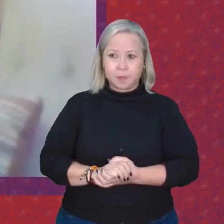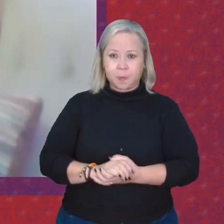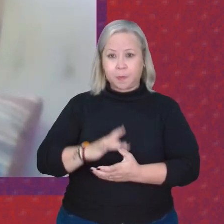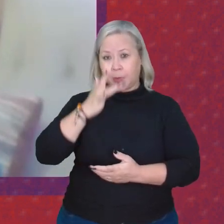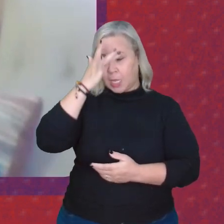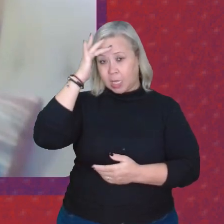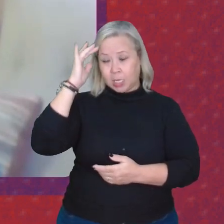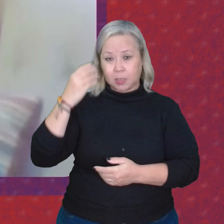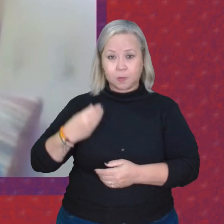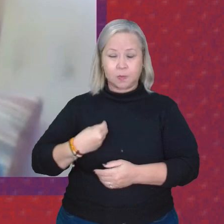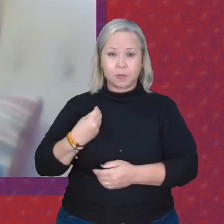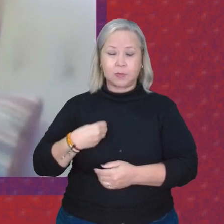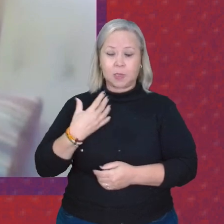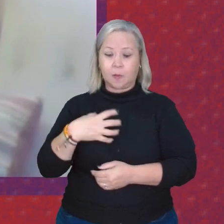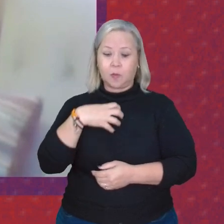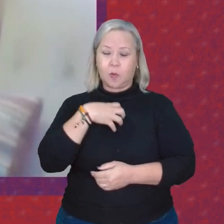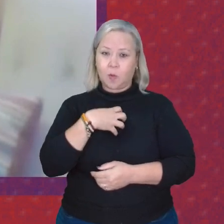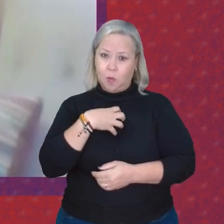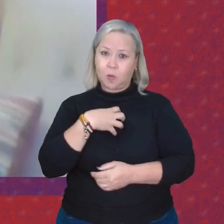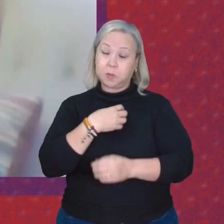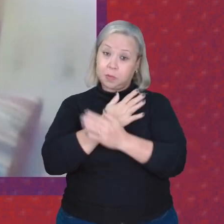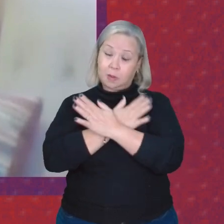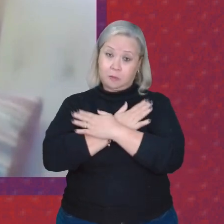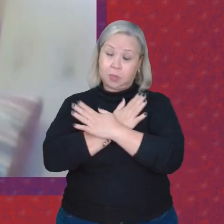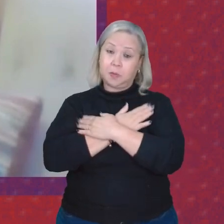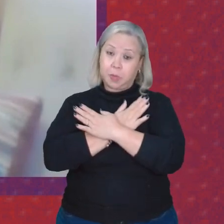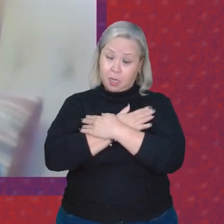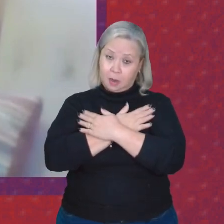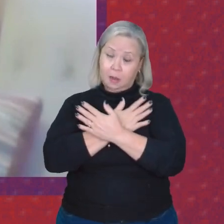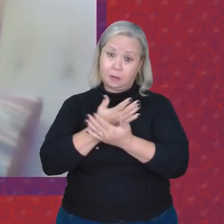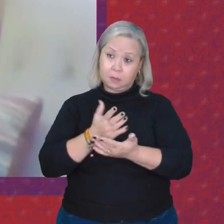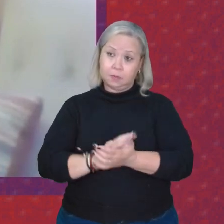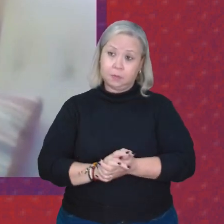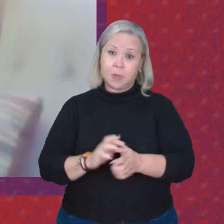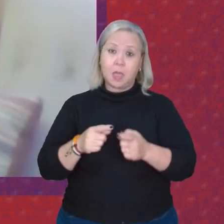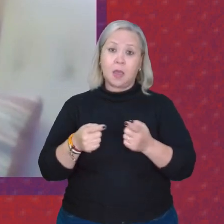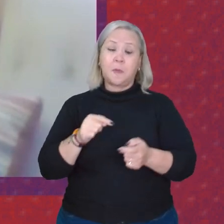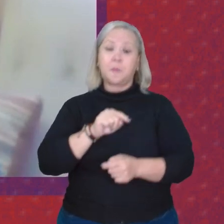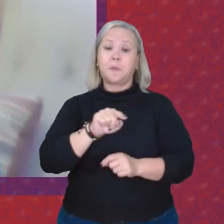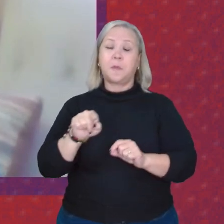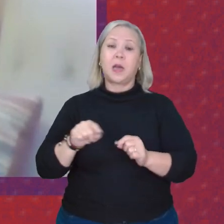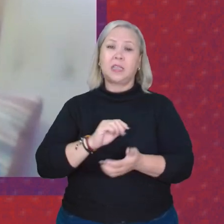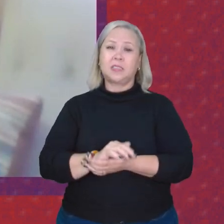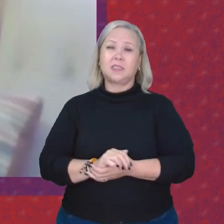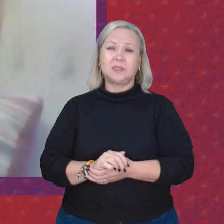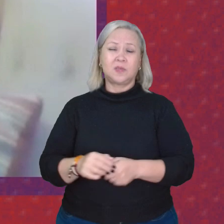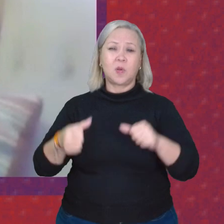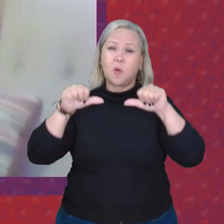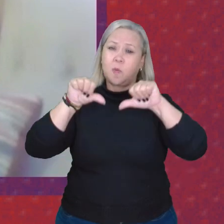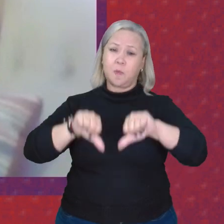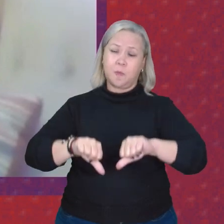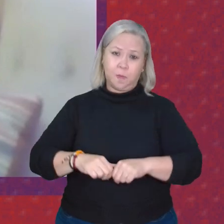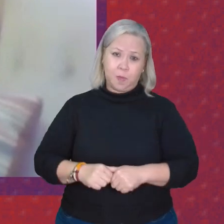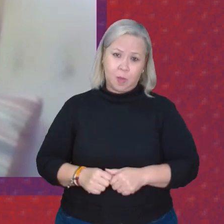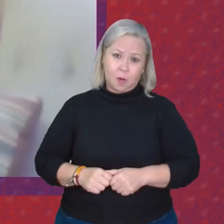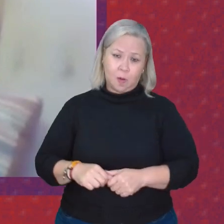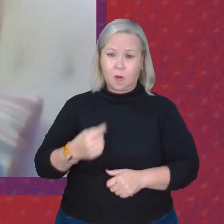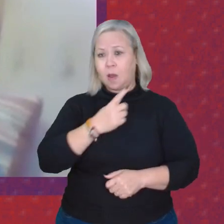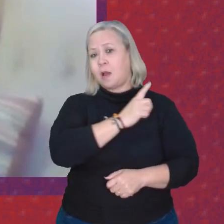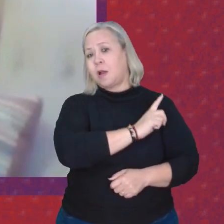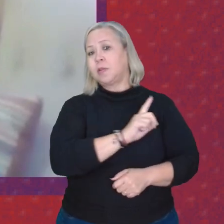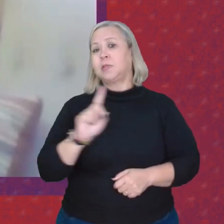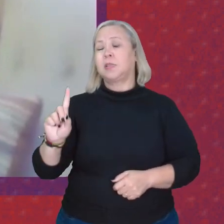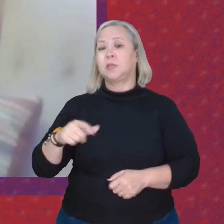estavam, né, na condição de desempregadas, mas isso se acentuou muito nessa última